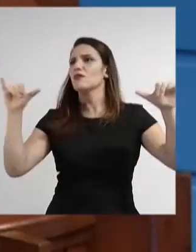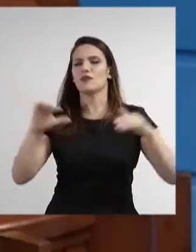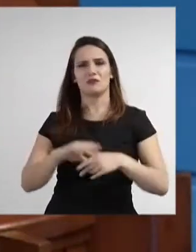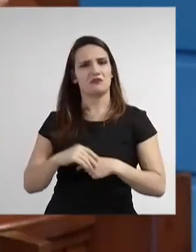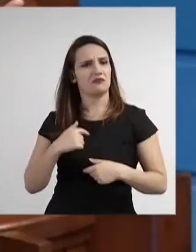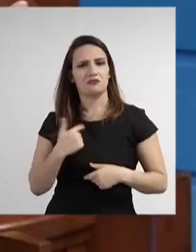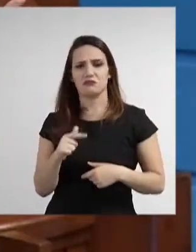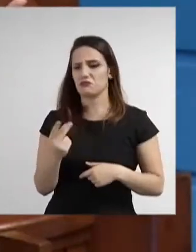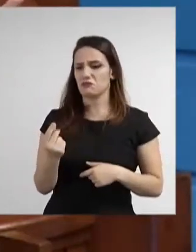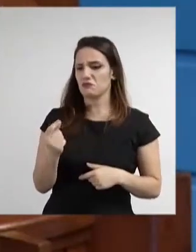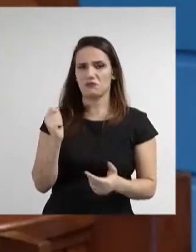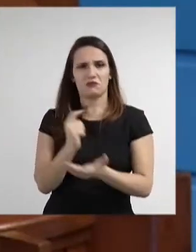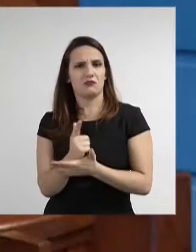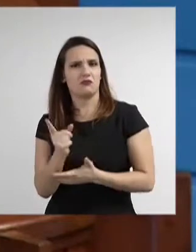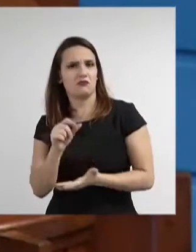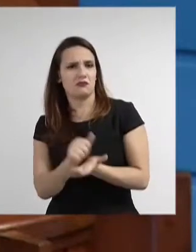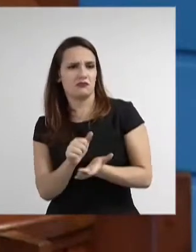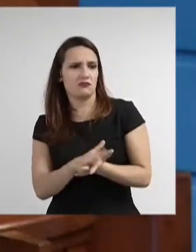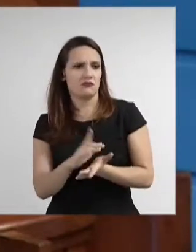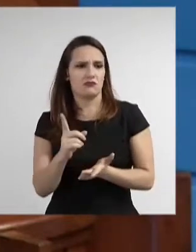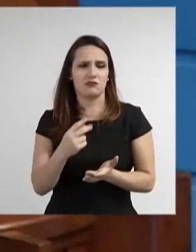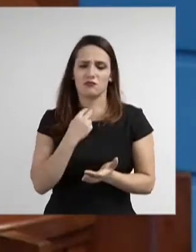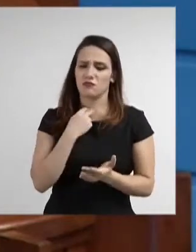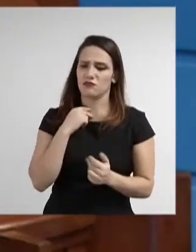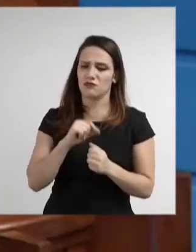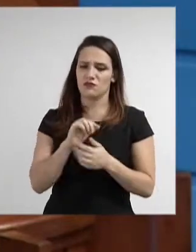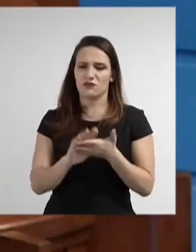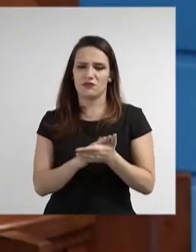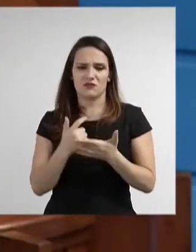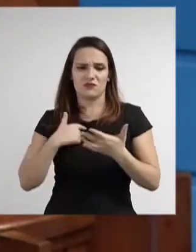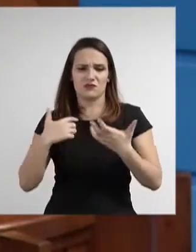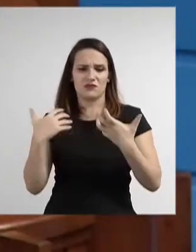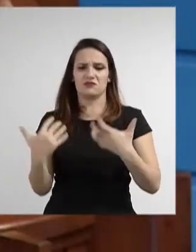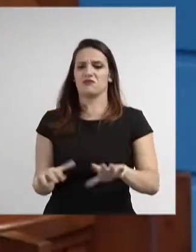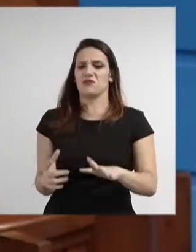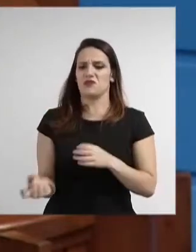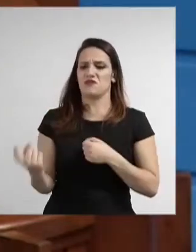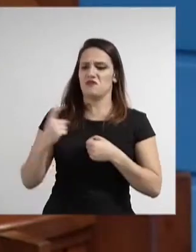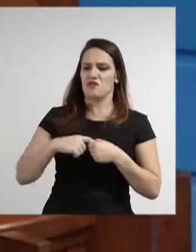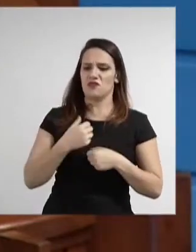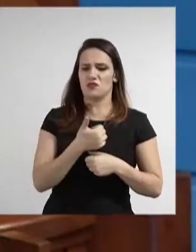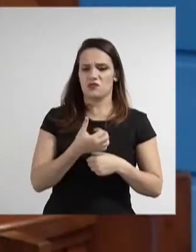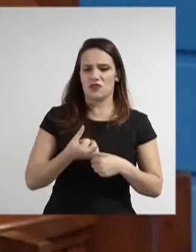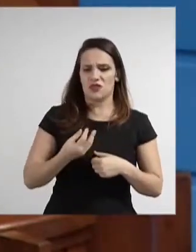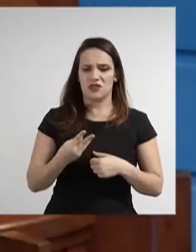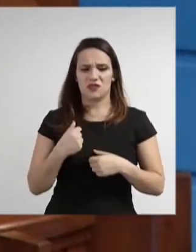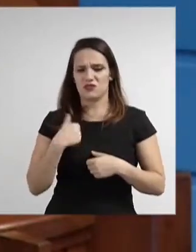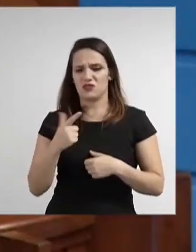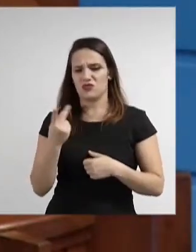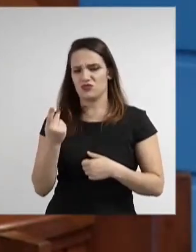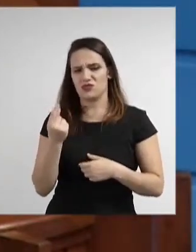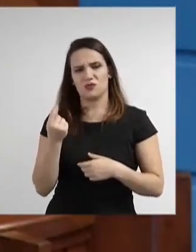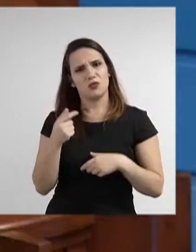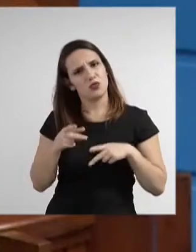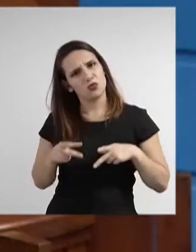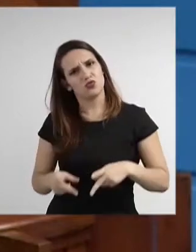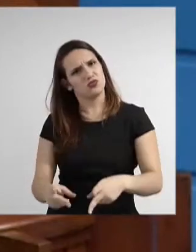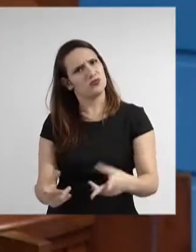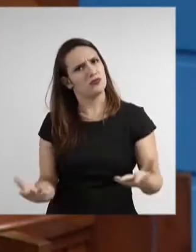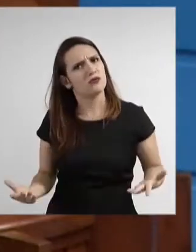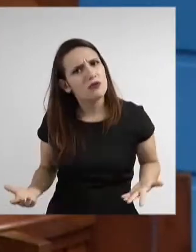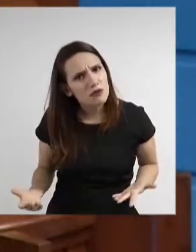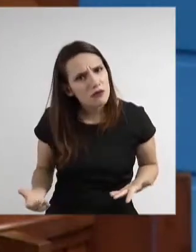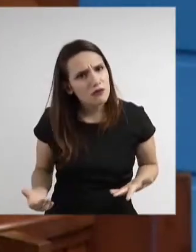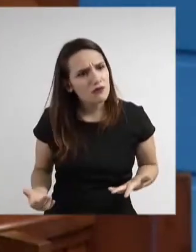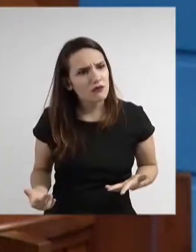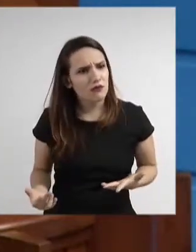tenho condições, nós não podemos fazer nada, não queremos essa rodovia de volta, que nós não temos dinheiro para tocá-la. O governo está